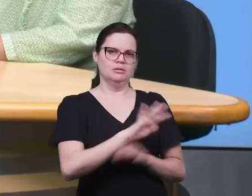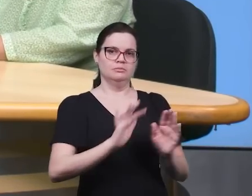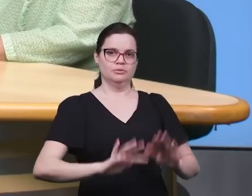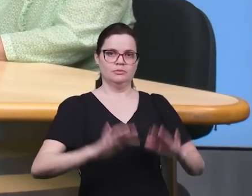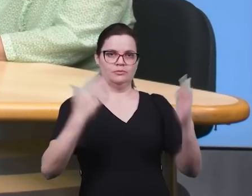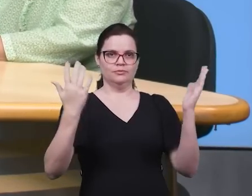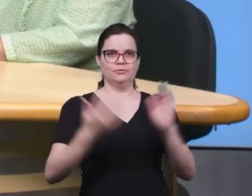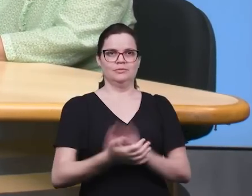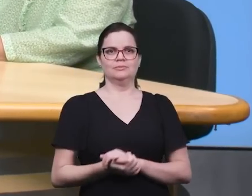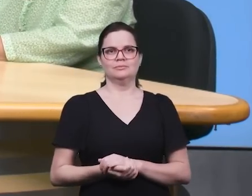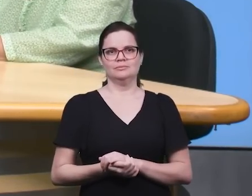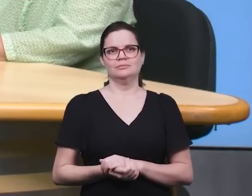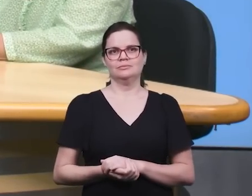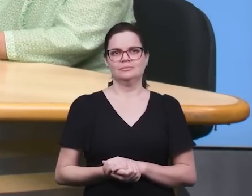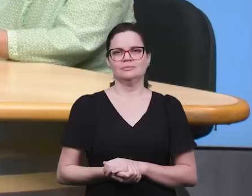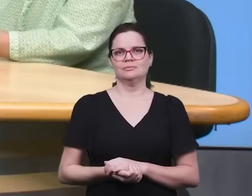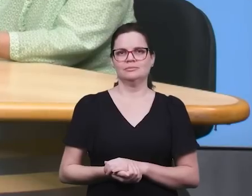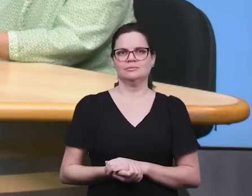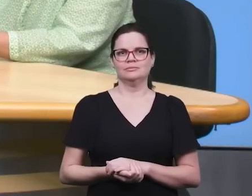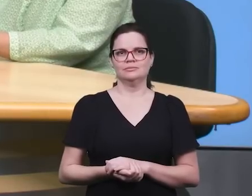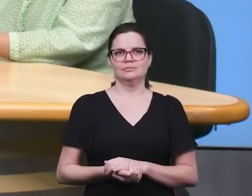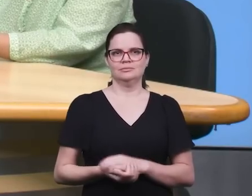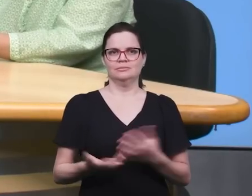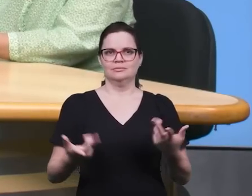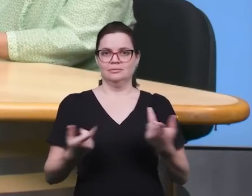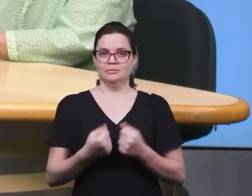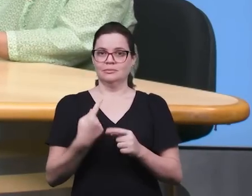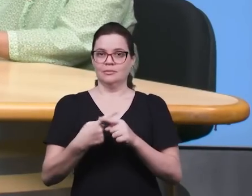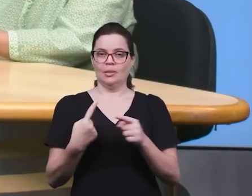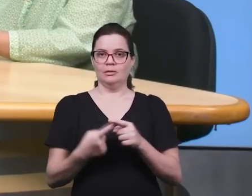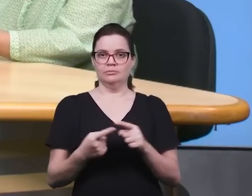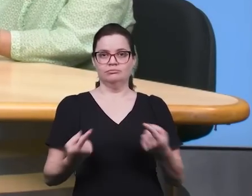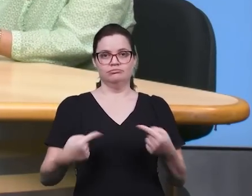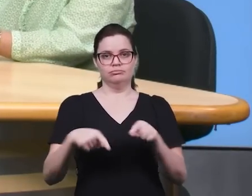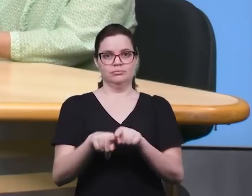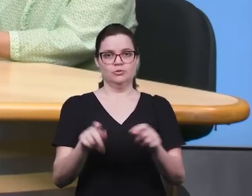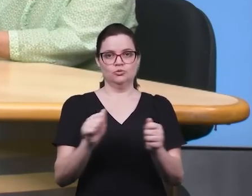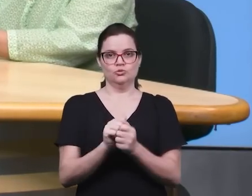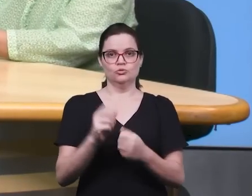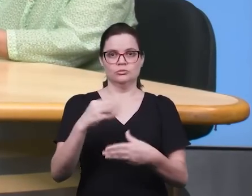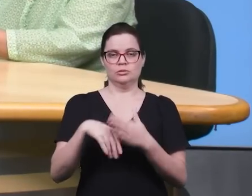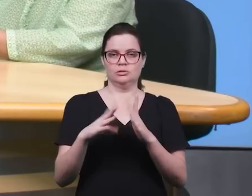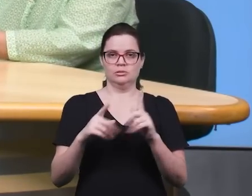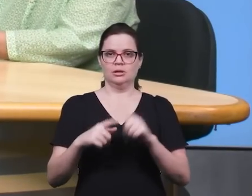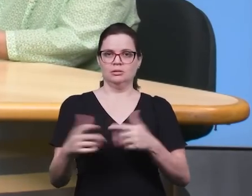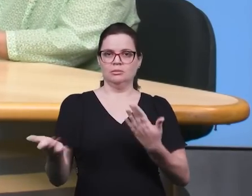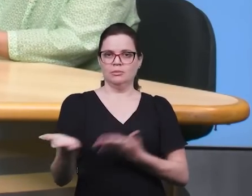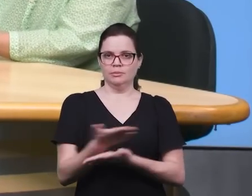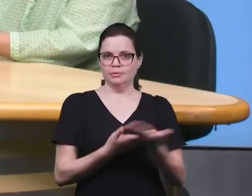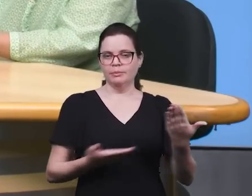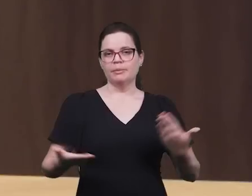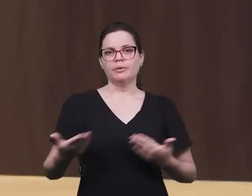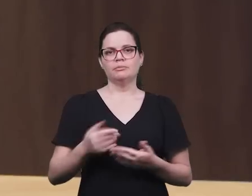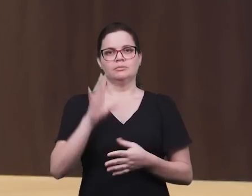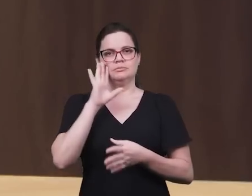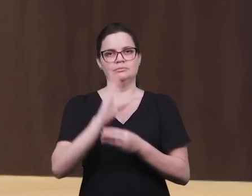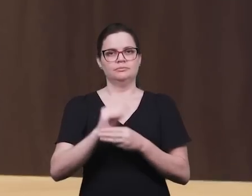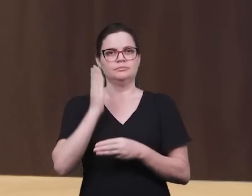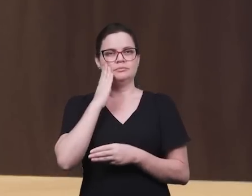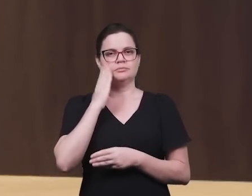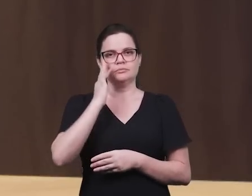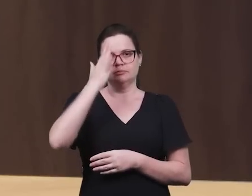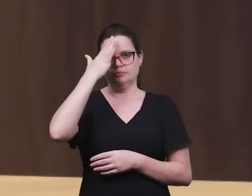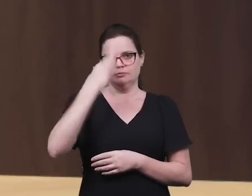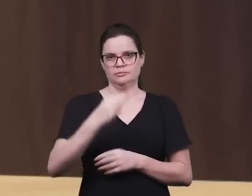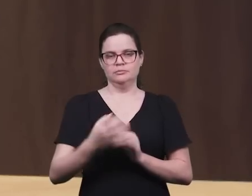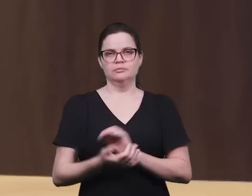outros. Maravilha, né, acontece. Roberto? Essa parceria, né, da comunidade, né, da igreja ali com a